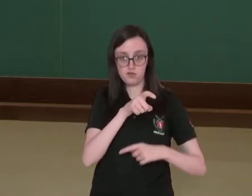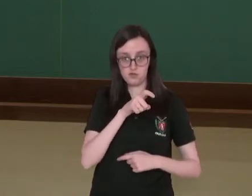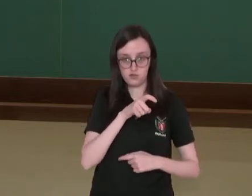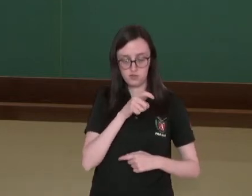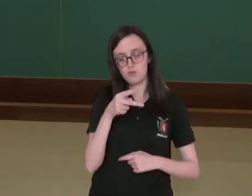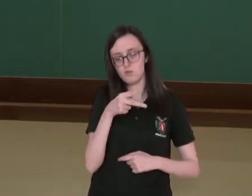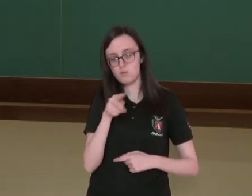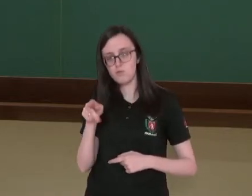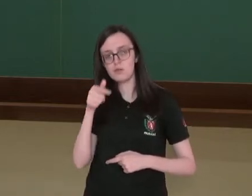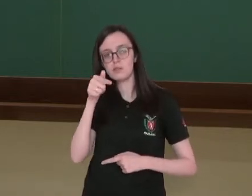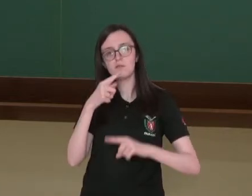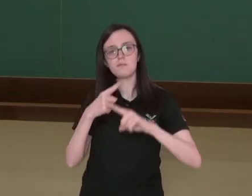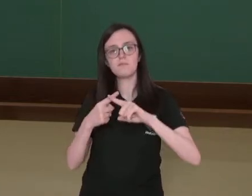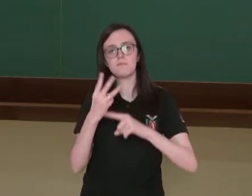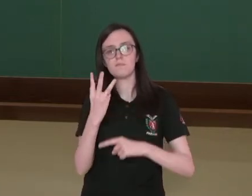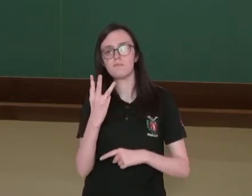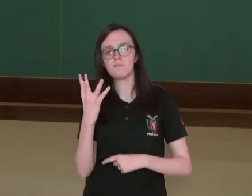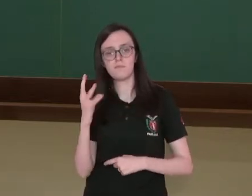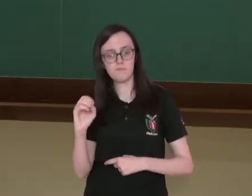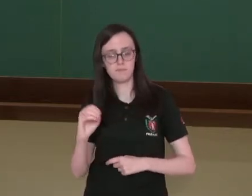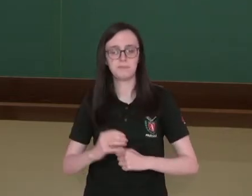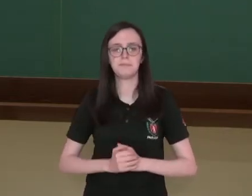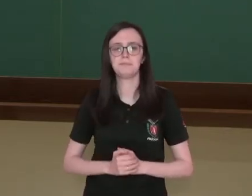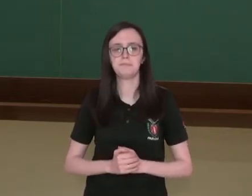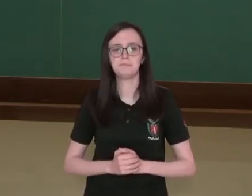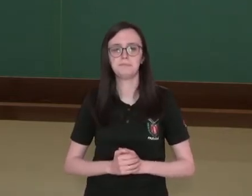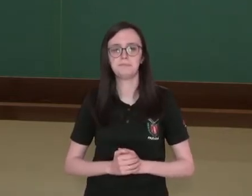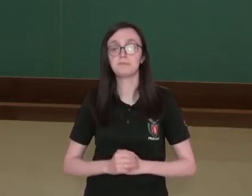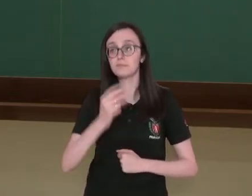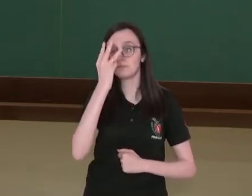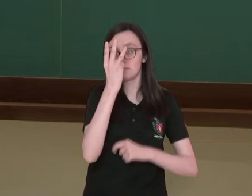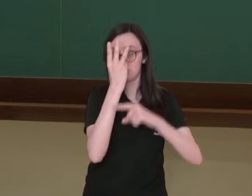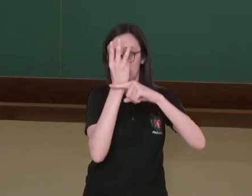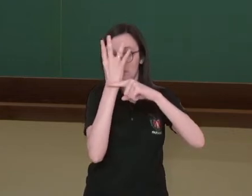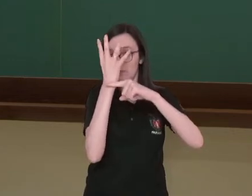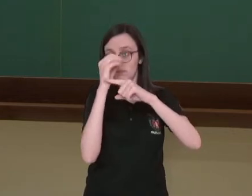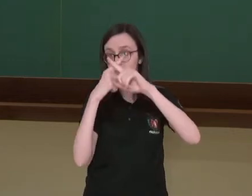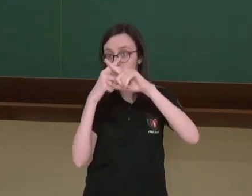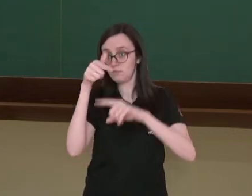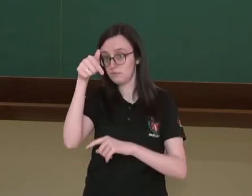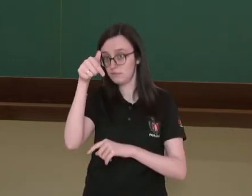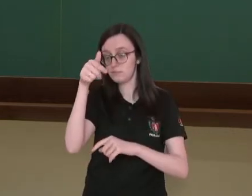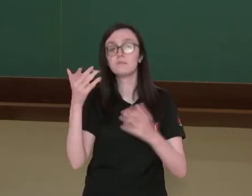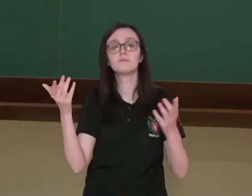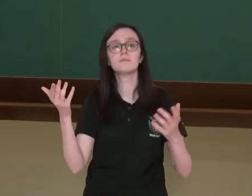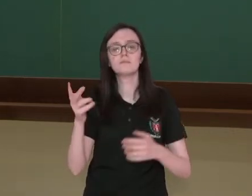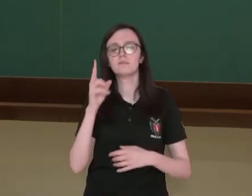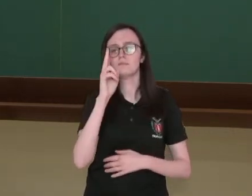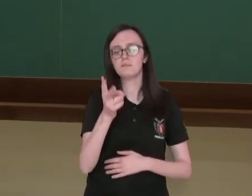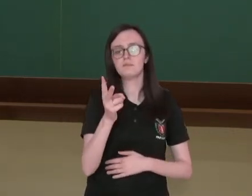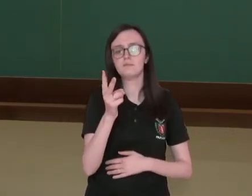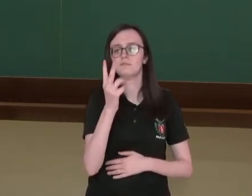4x, 7 vezes 340. 340 vezes 7,